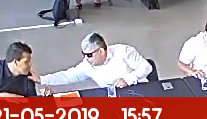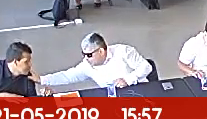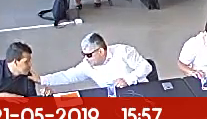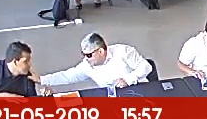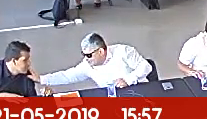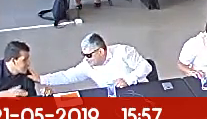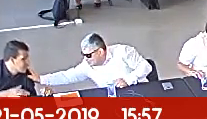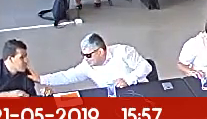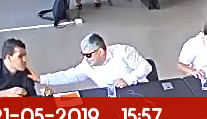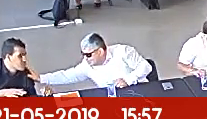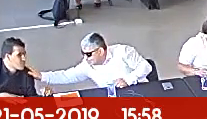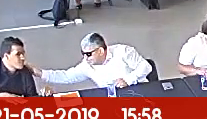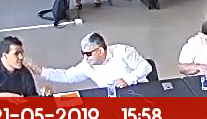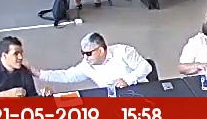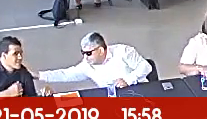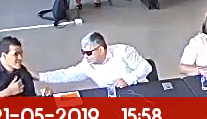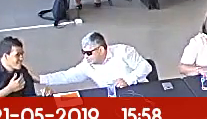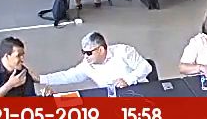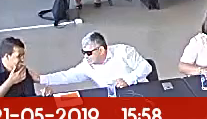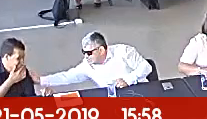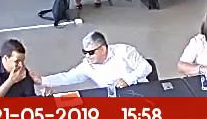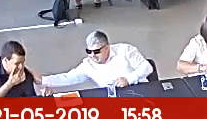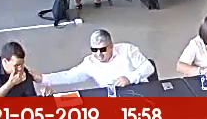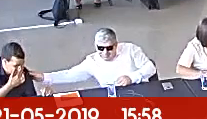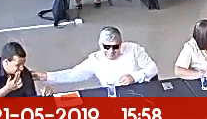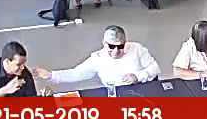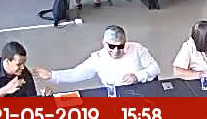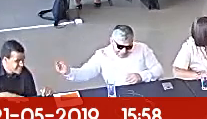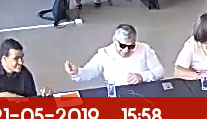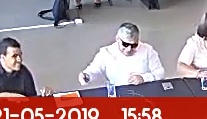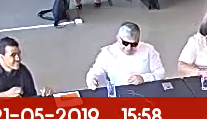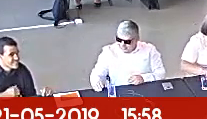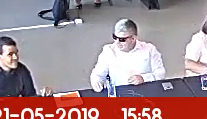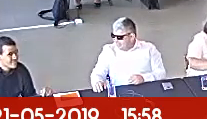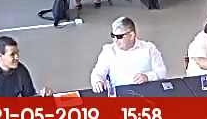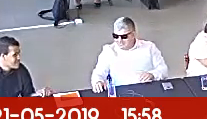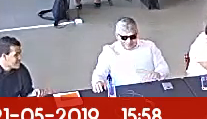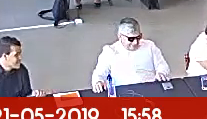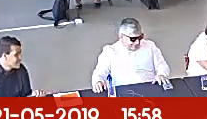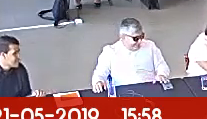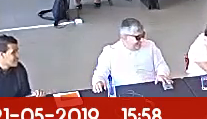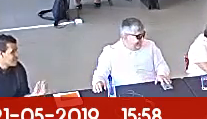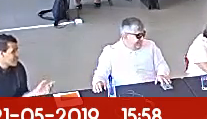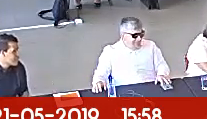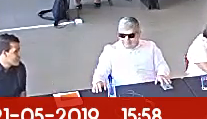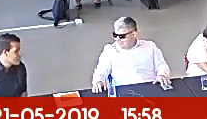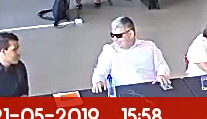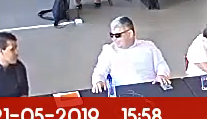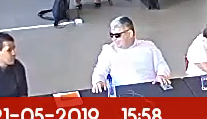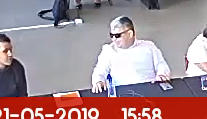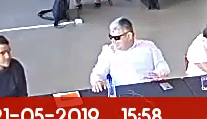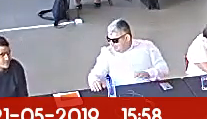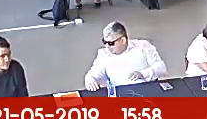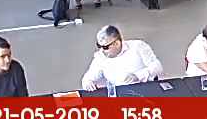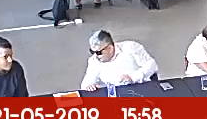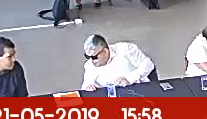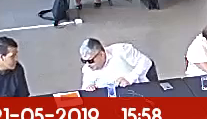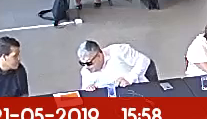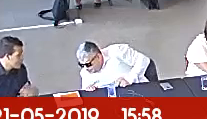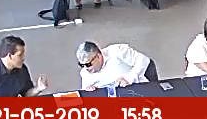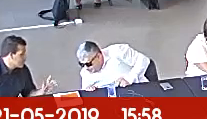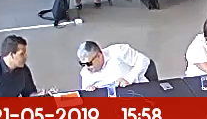equivocado então eu quero colocar aqui que os trabalhadores também eh inclusive numa coisa muito mais Ampla